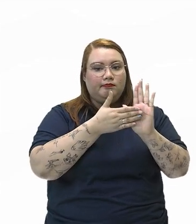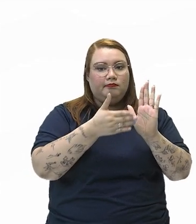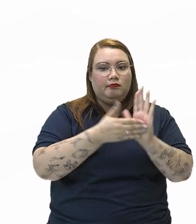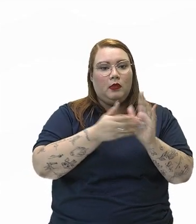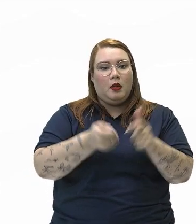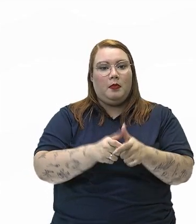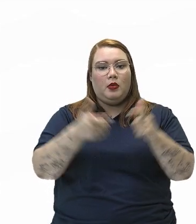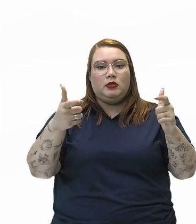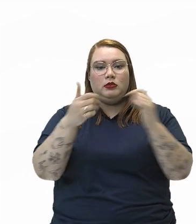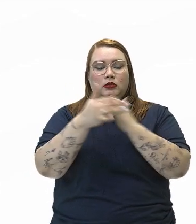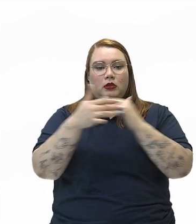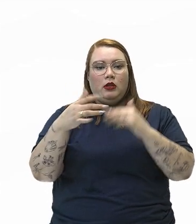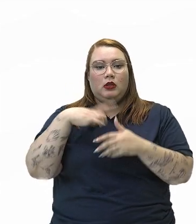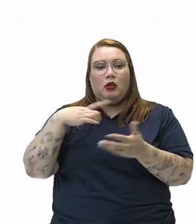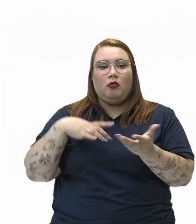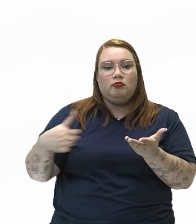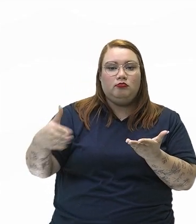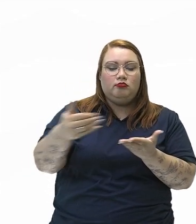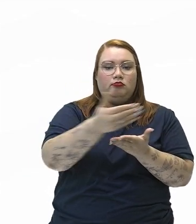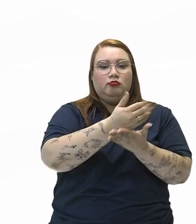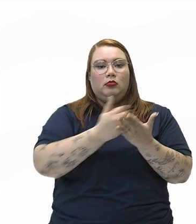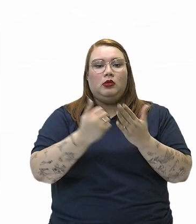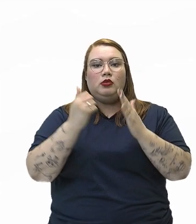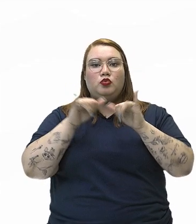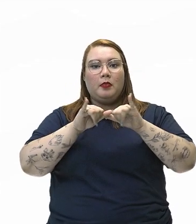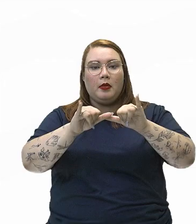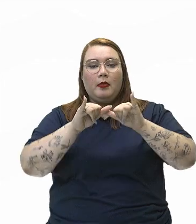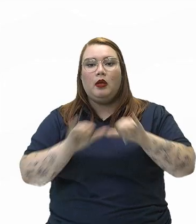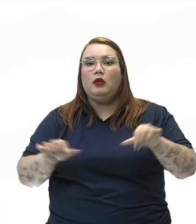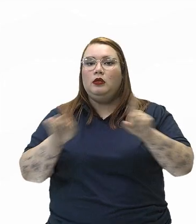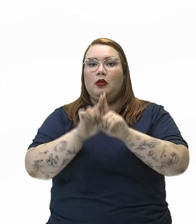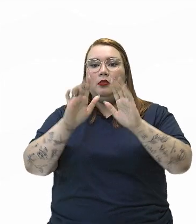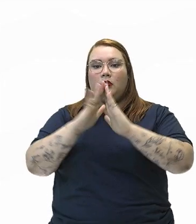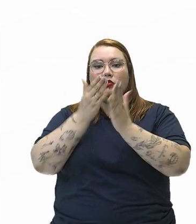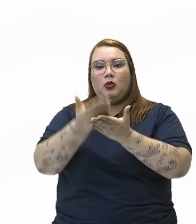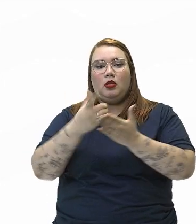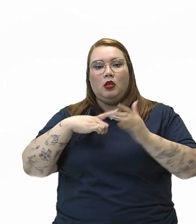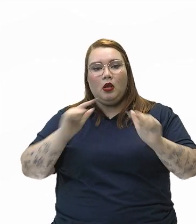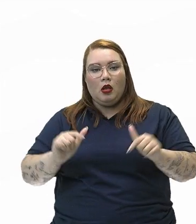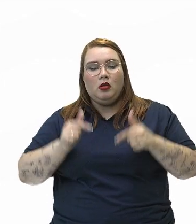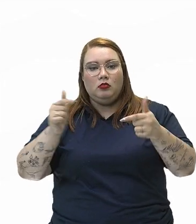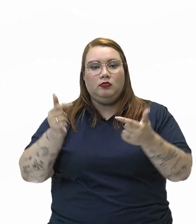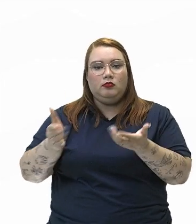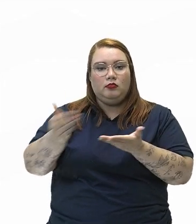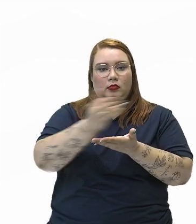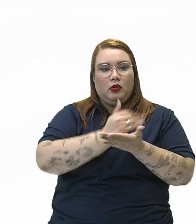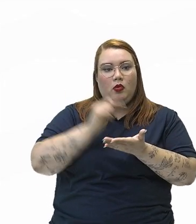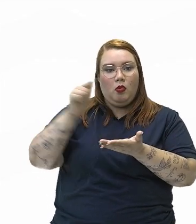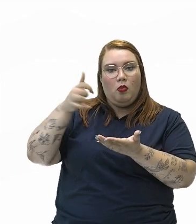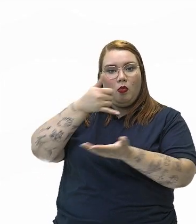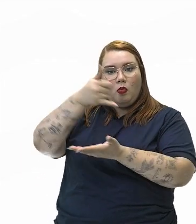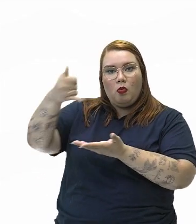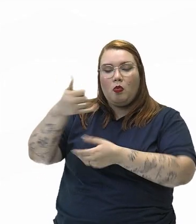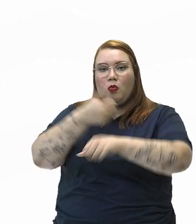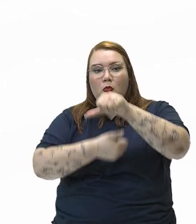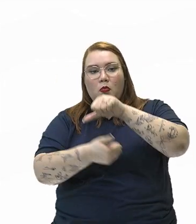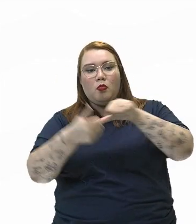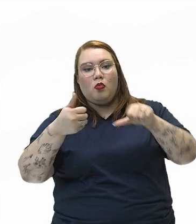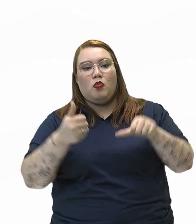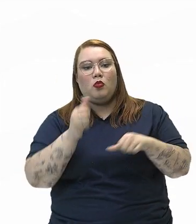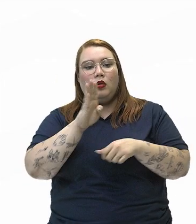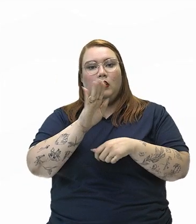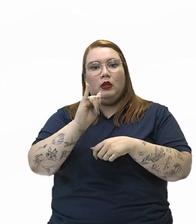têm programas onde os supermercados e escolas atuam como pontos de coleta. O óleo ele é transformado